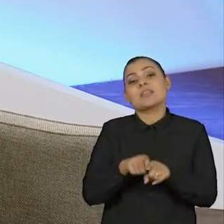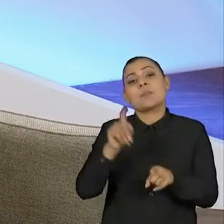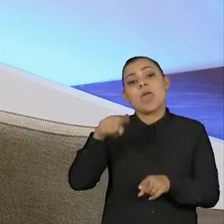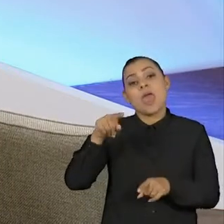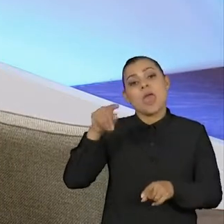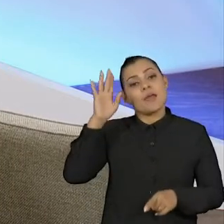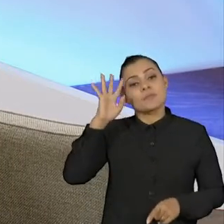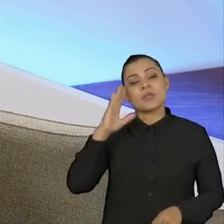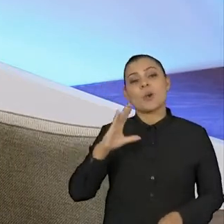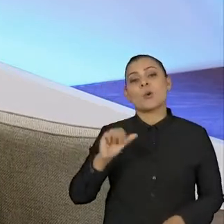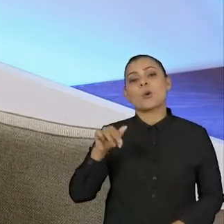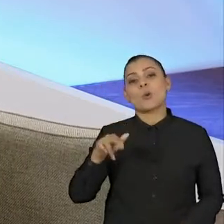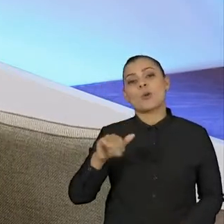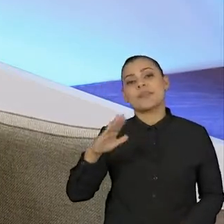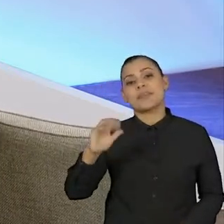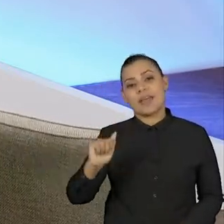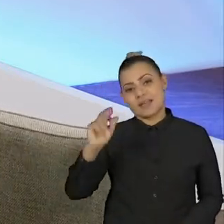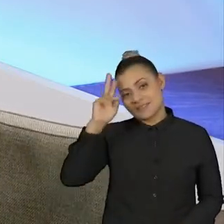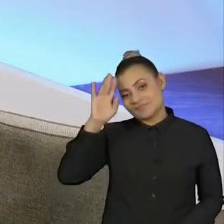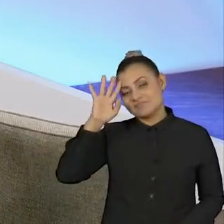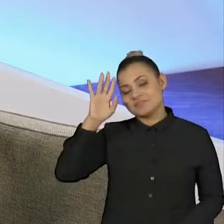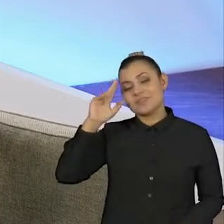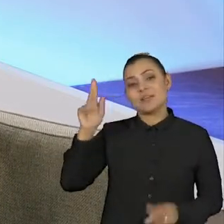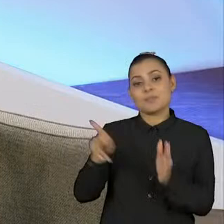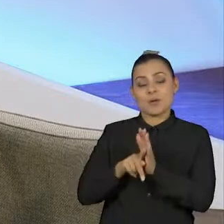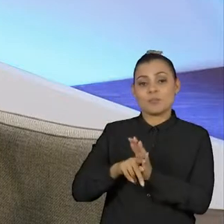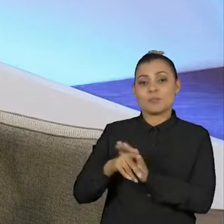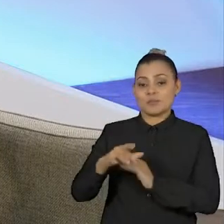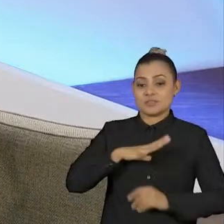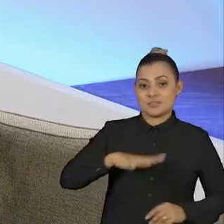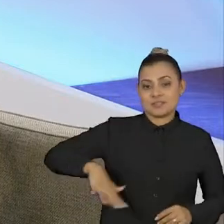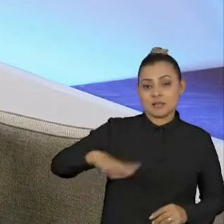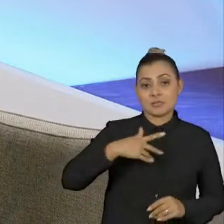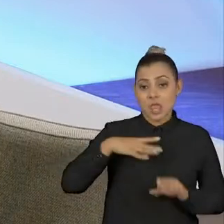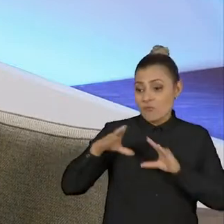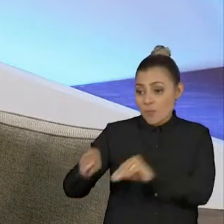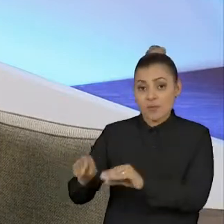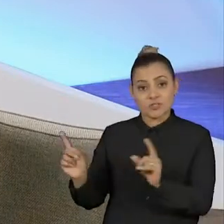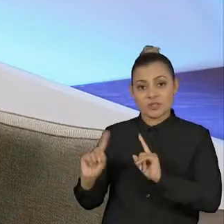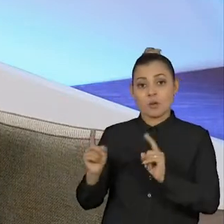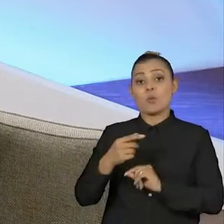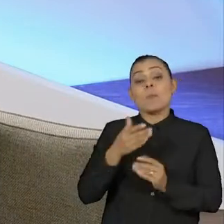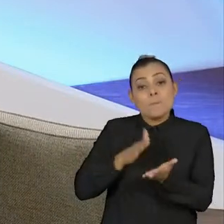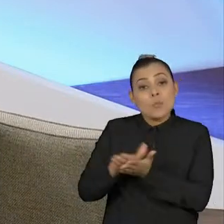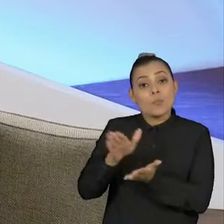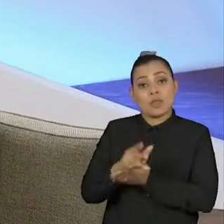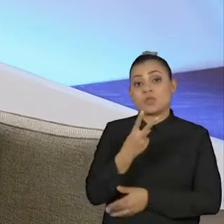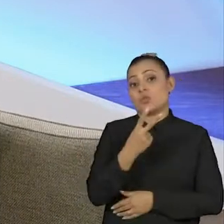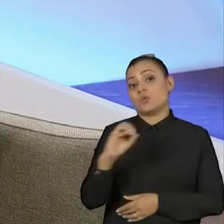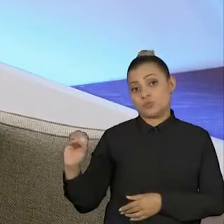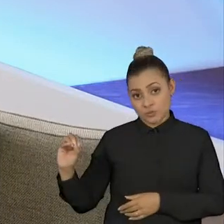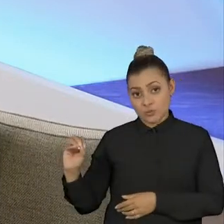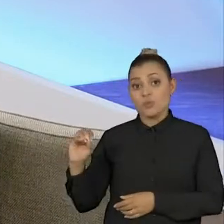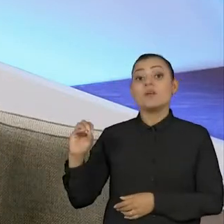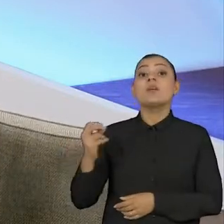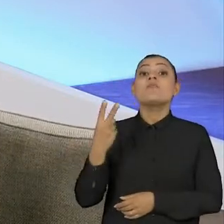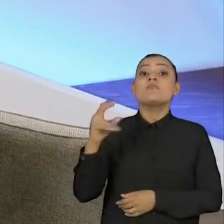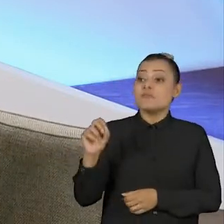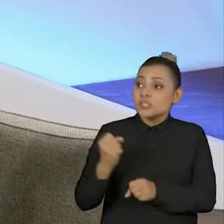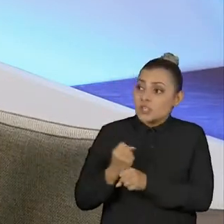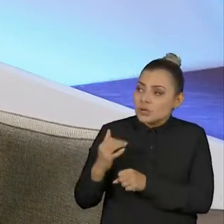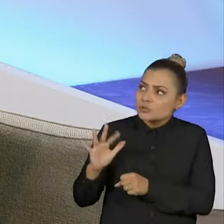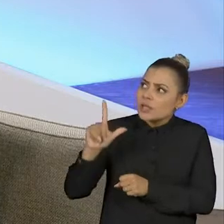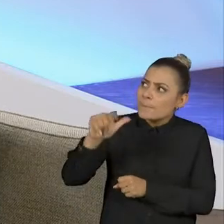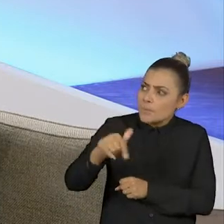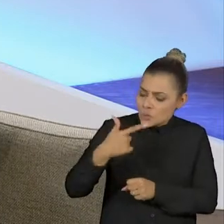crônica suburbana. Digo, não vou mexer no que eu escrevi. Foi publicado em 2000, 20 anos depois, não vou mexer, mas